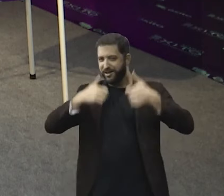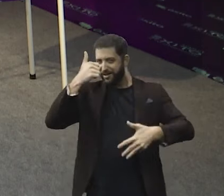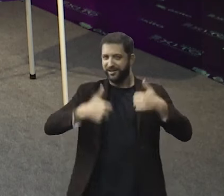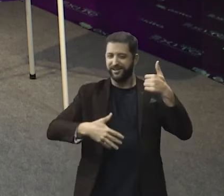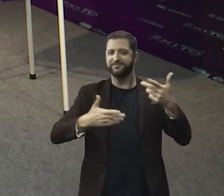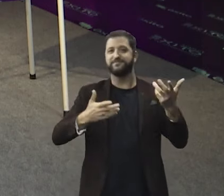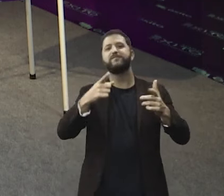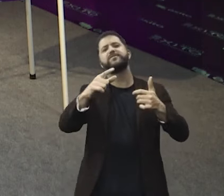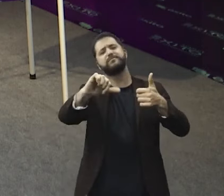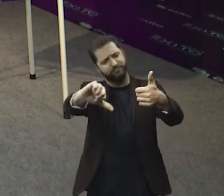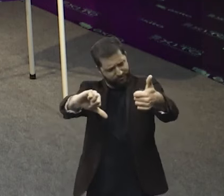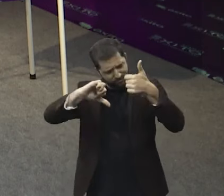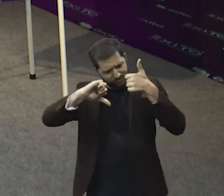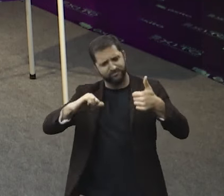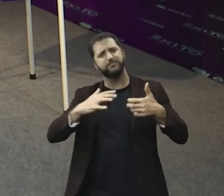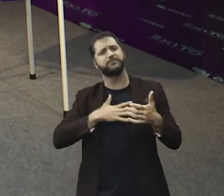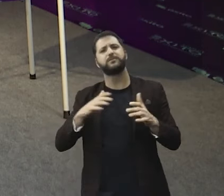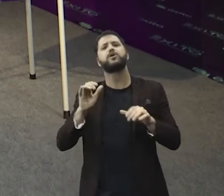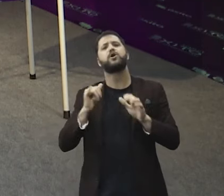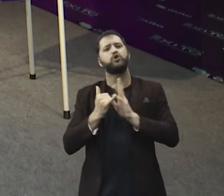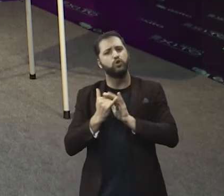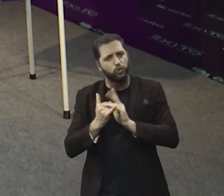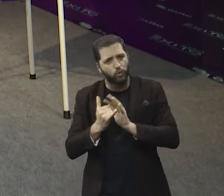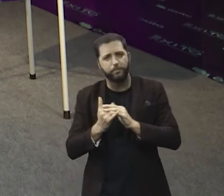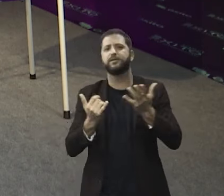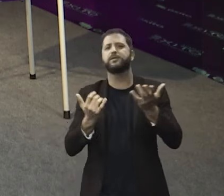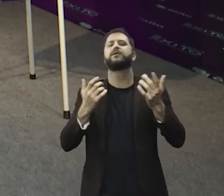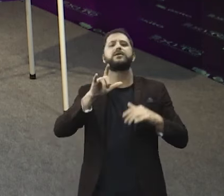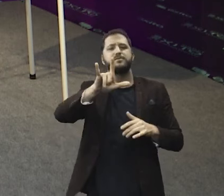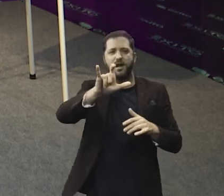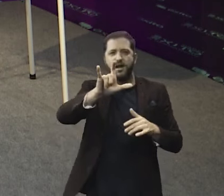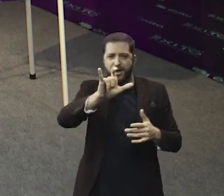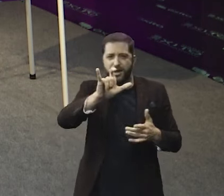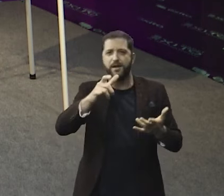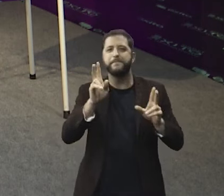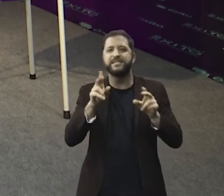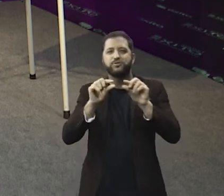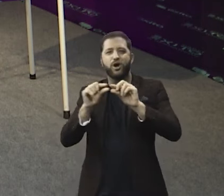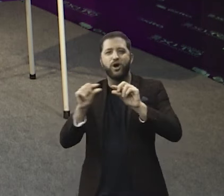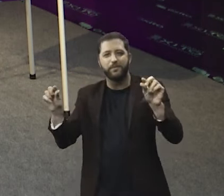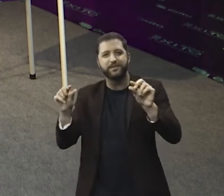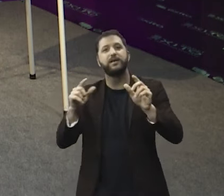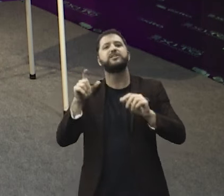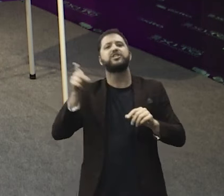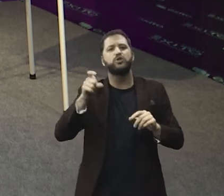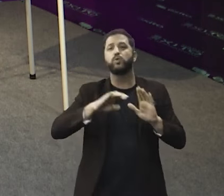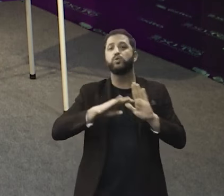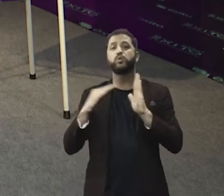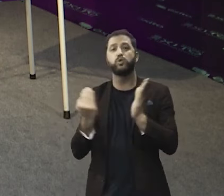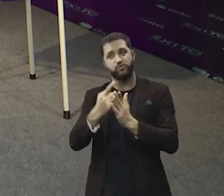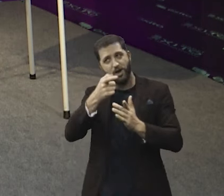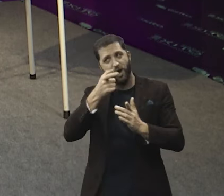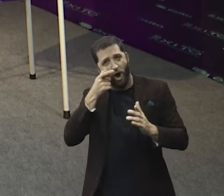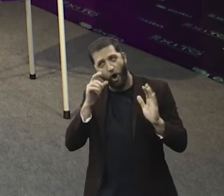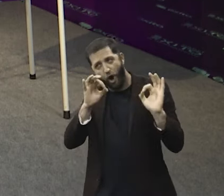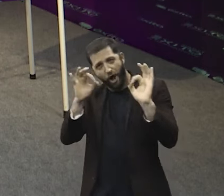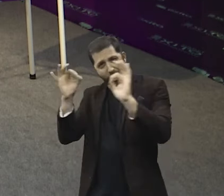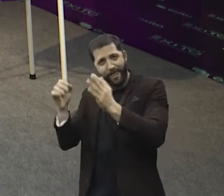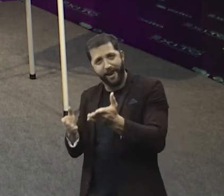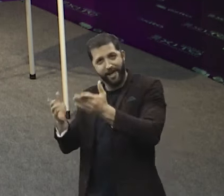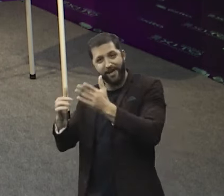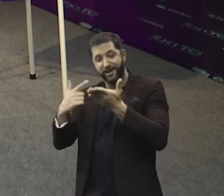sociais no YouTube Andrea carice oficial Instagram com o mesmo nome tem tiktok tem tudo os livros vão muito te ajudar nessa